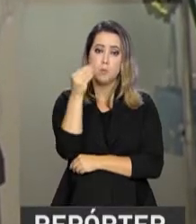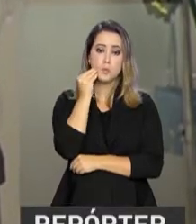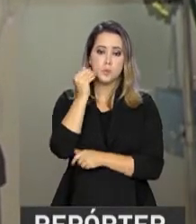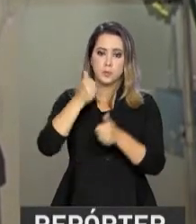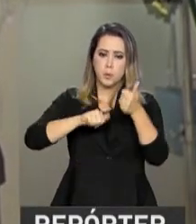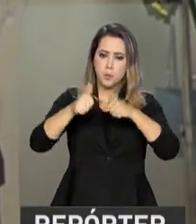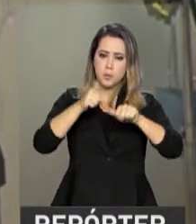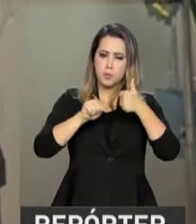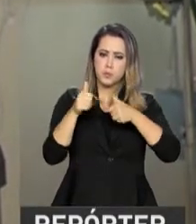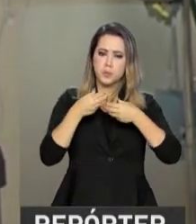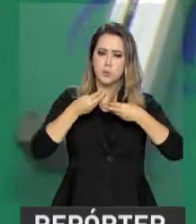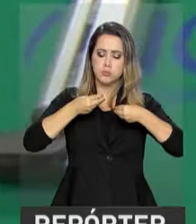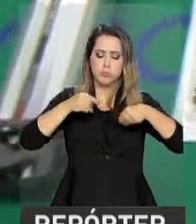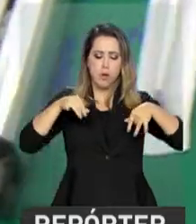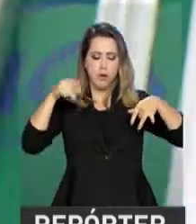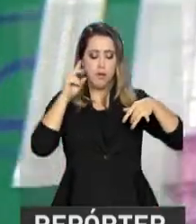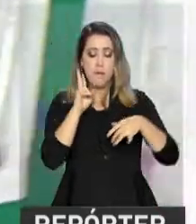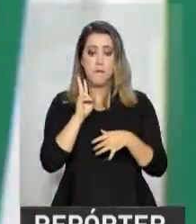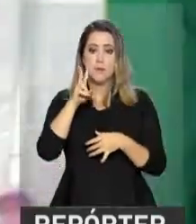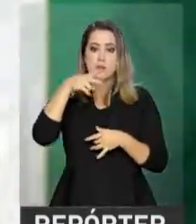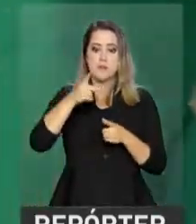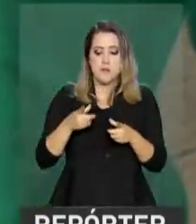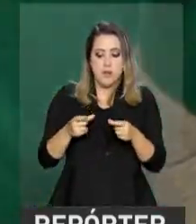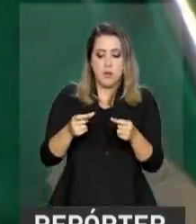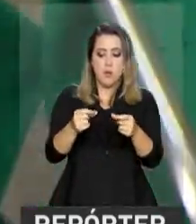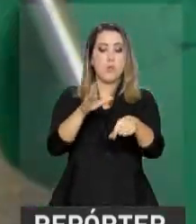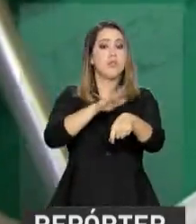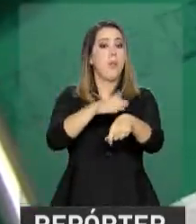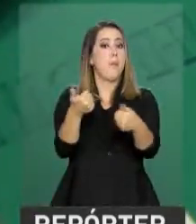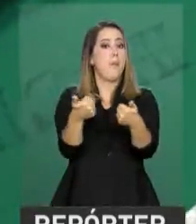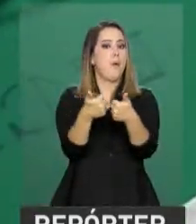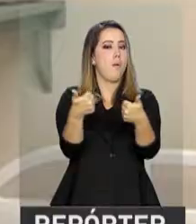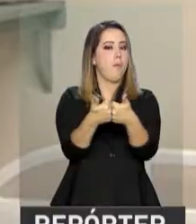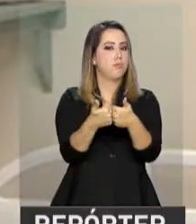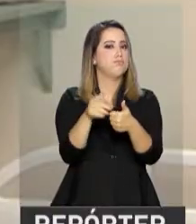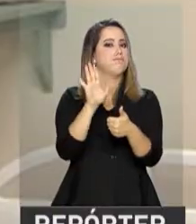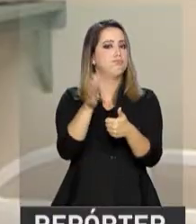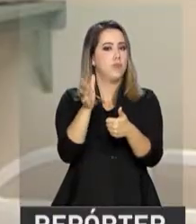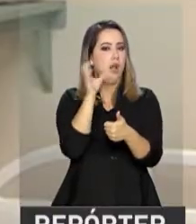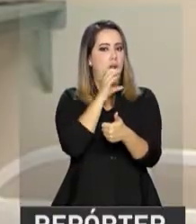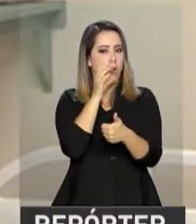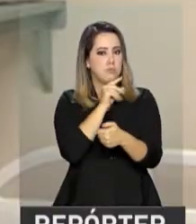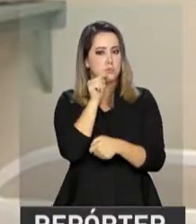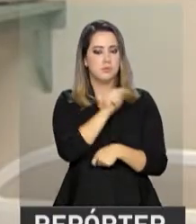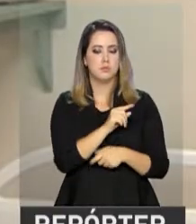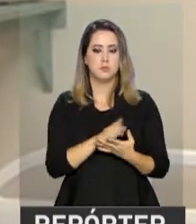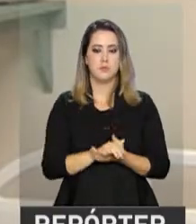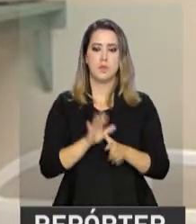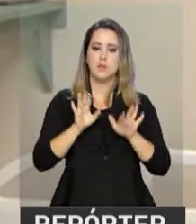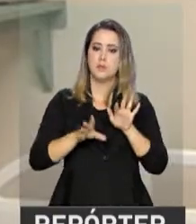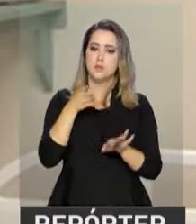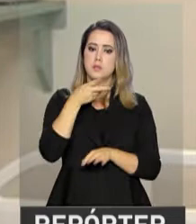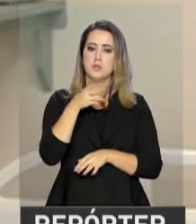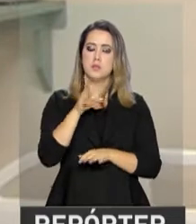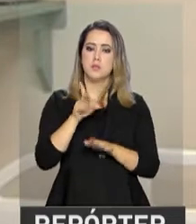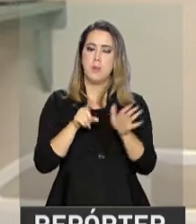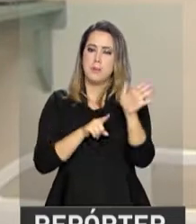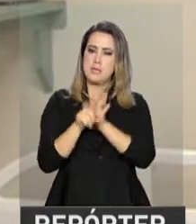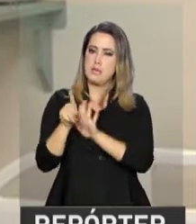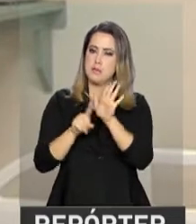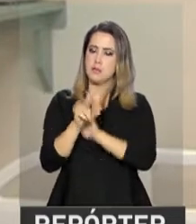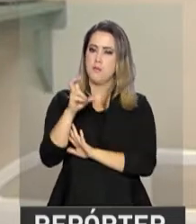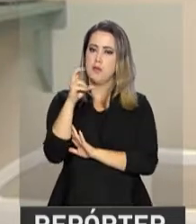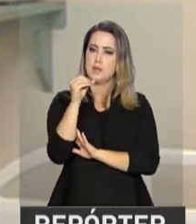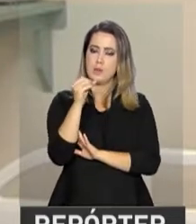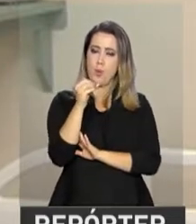biópsia em um curto espaço de tempo, aumentando as chances de cura da doença. Algumas pesquisas dizem que um homem acima de 50 anos, principalmente na